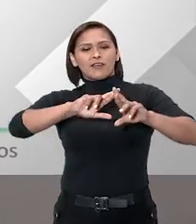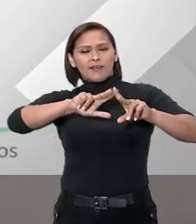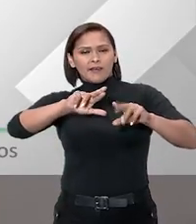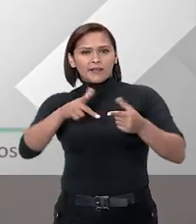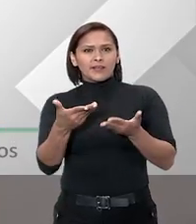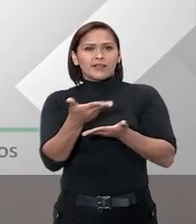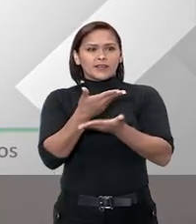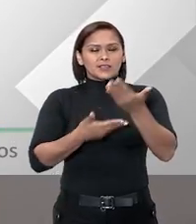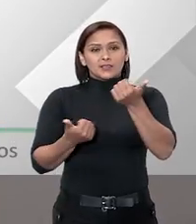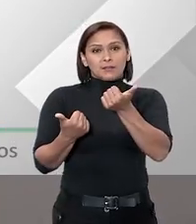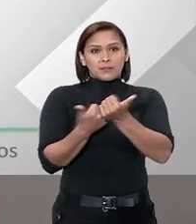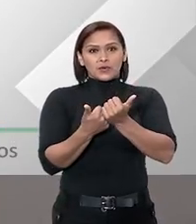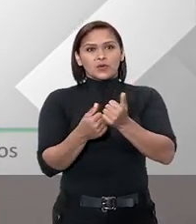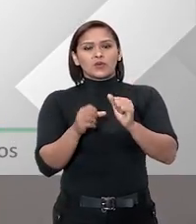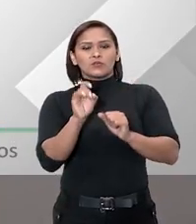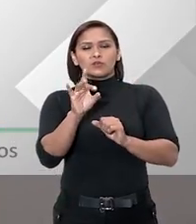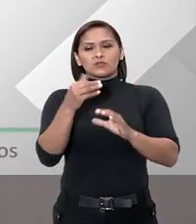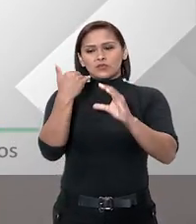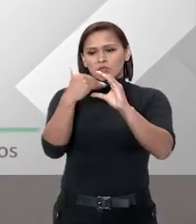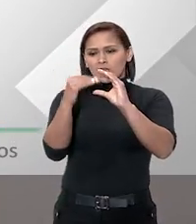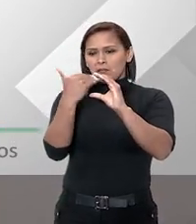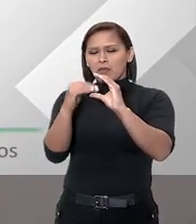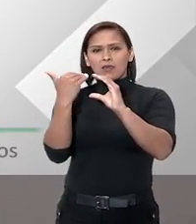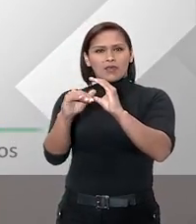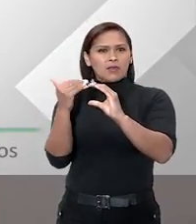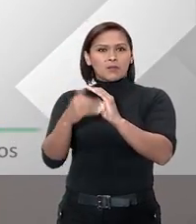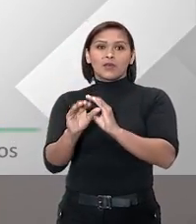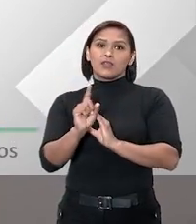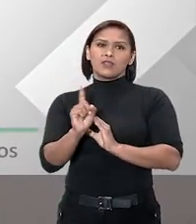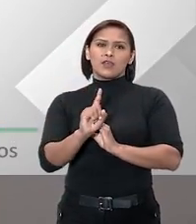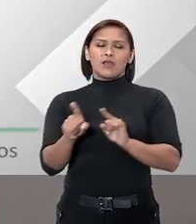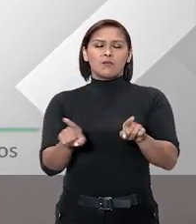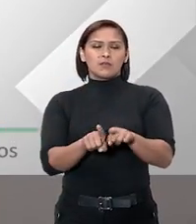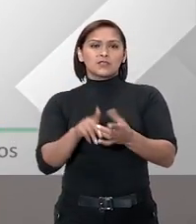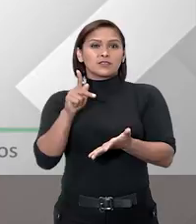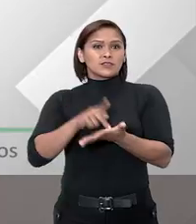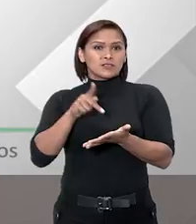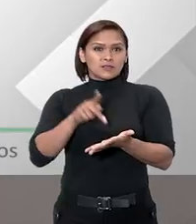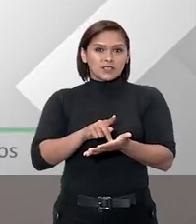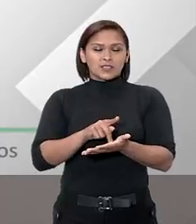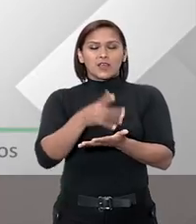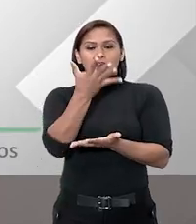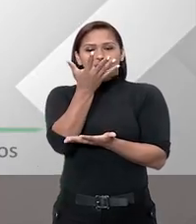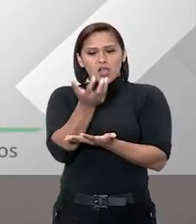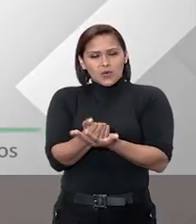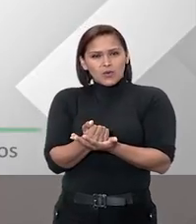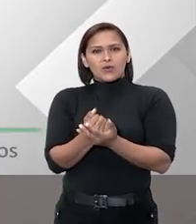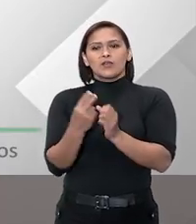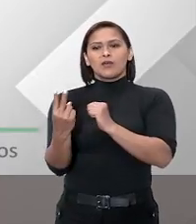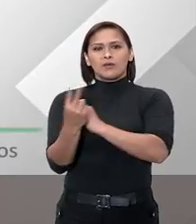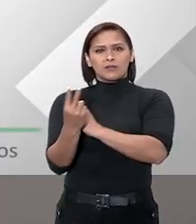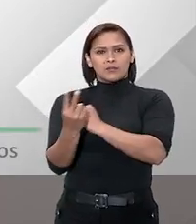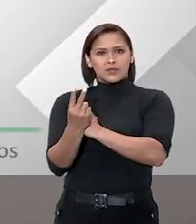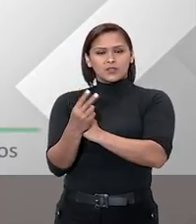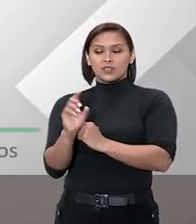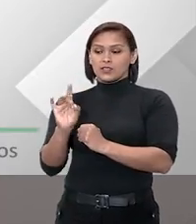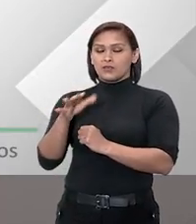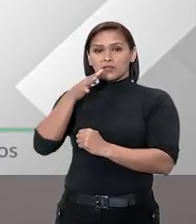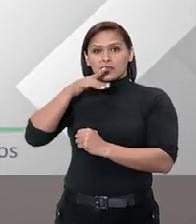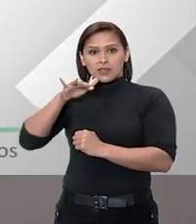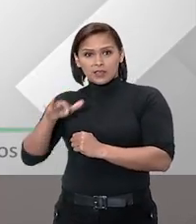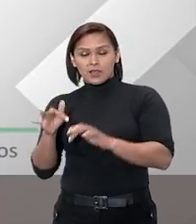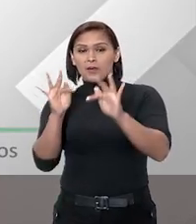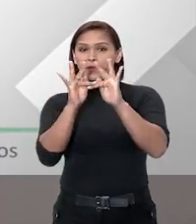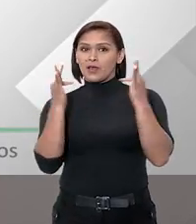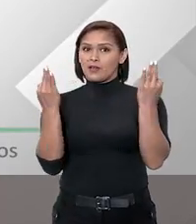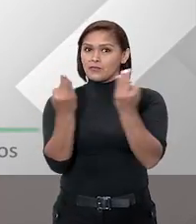fluxos, não só encaminhamentos, né? Mas que realmente acolham, que protejam não só a criança,